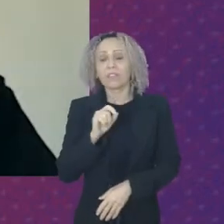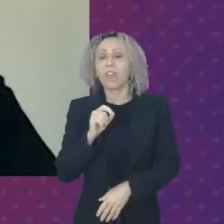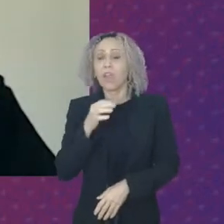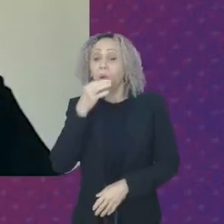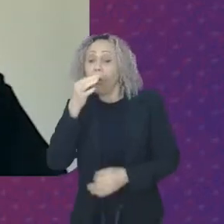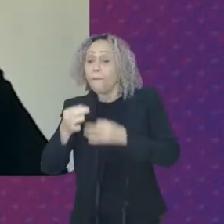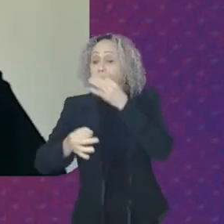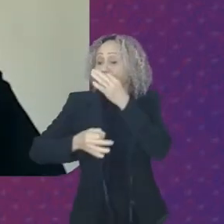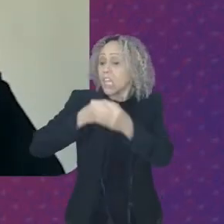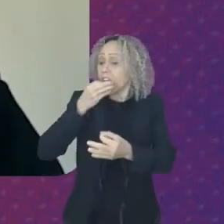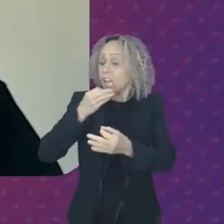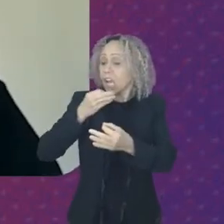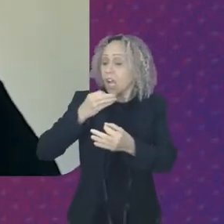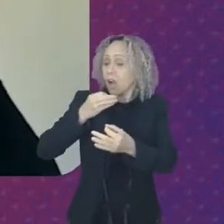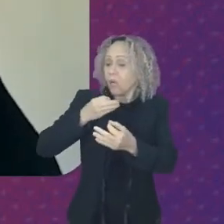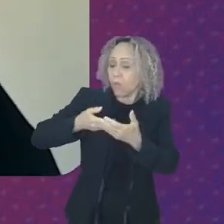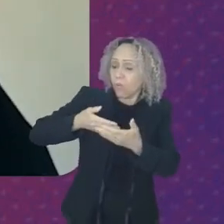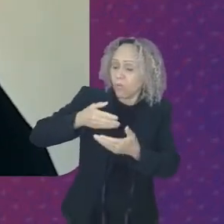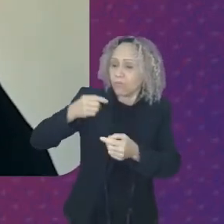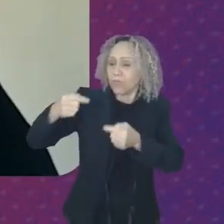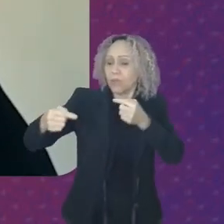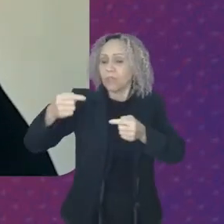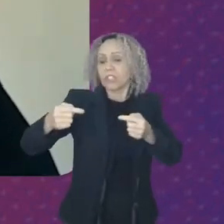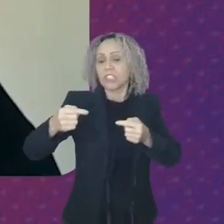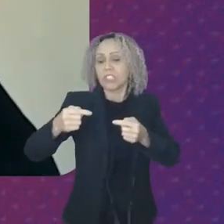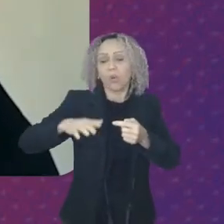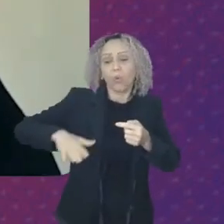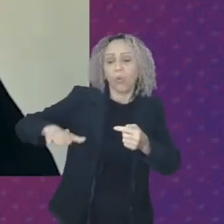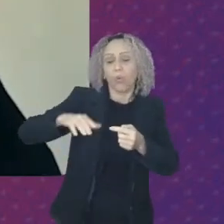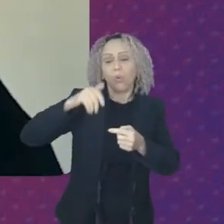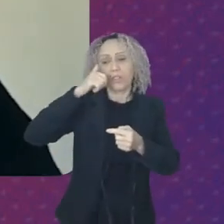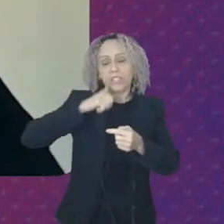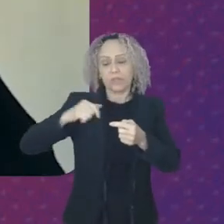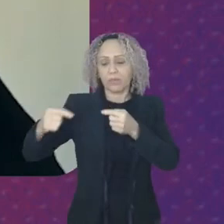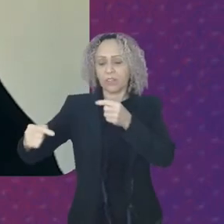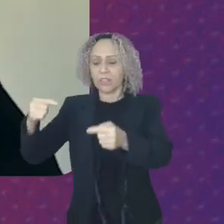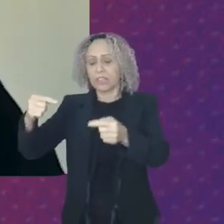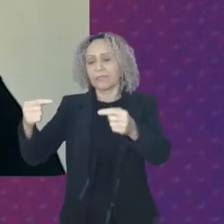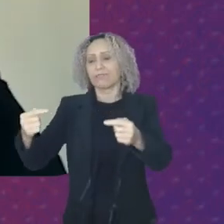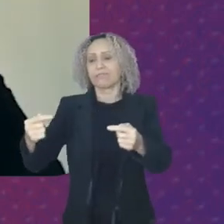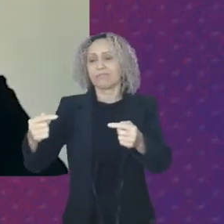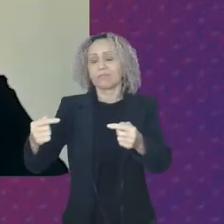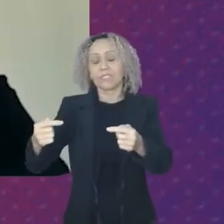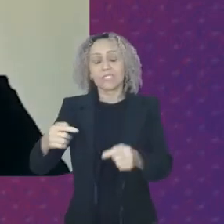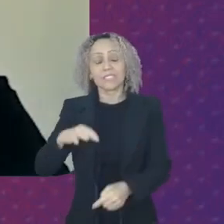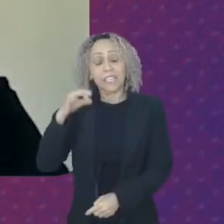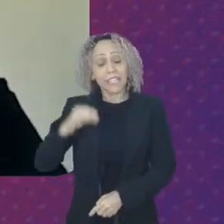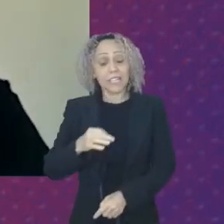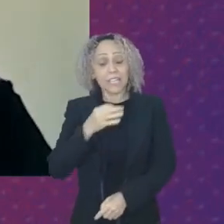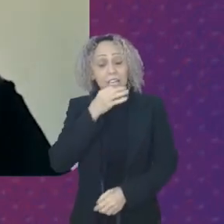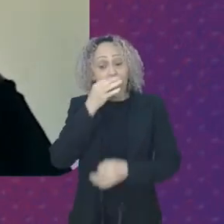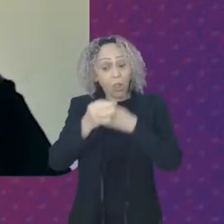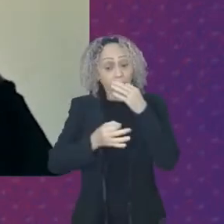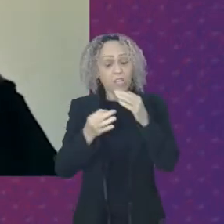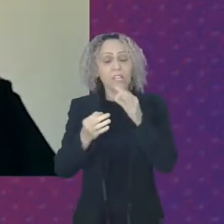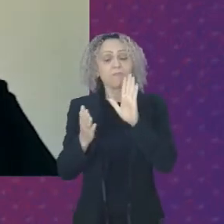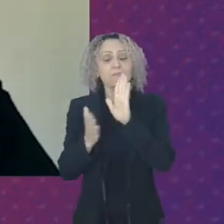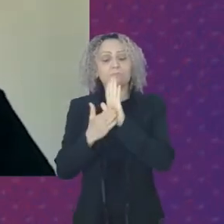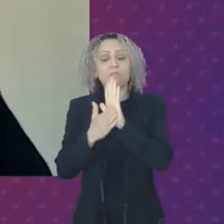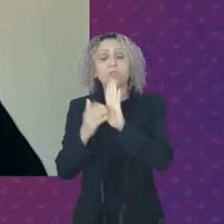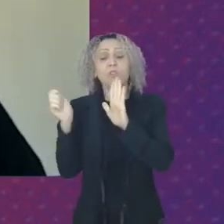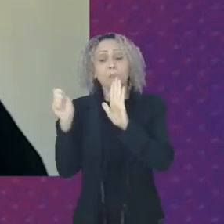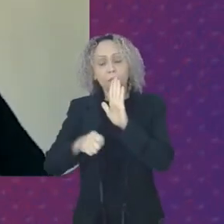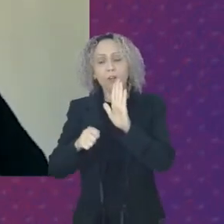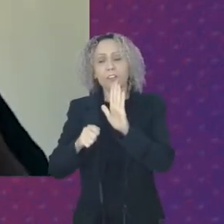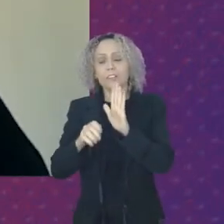outras mulheres e, principalmente, acreditar e ter a certeza que essa opinião pode transformar a realidade das nossas cidades,